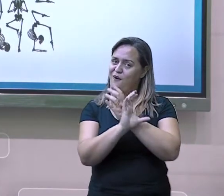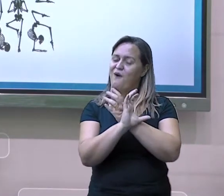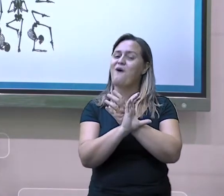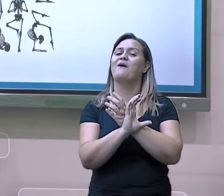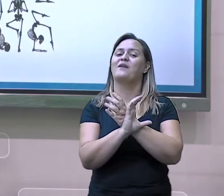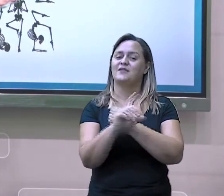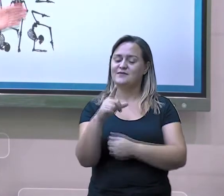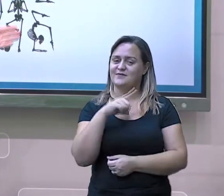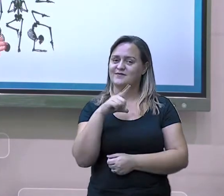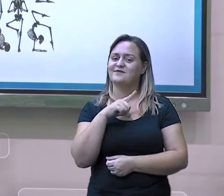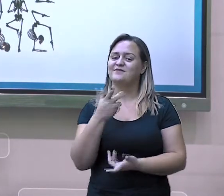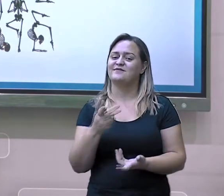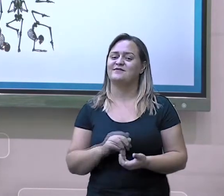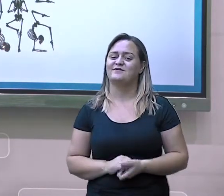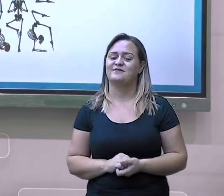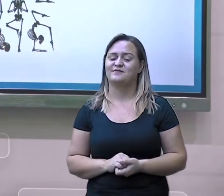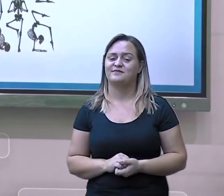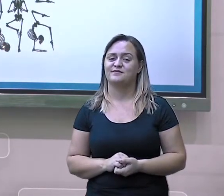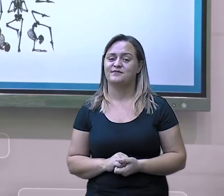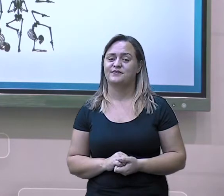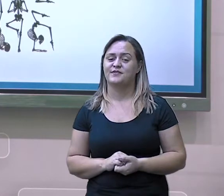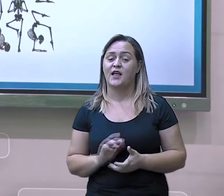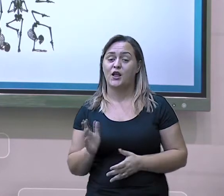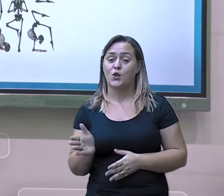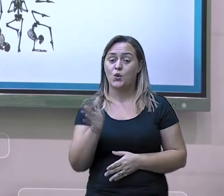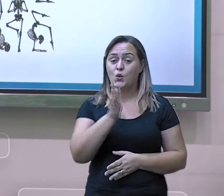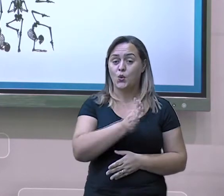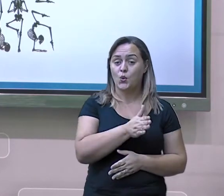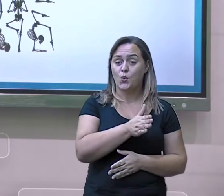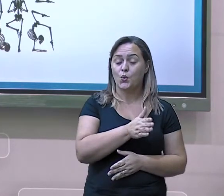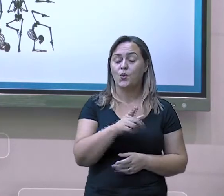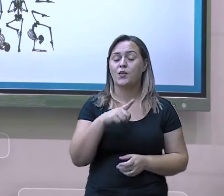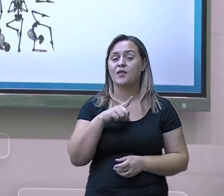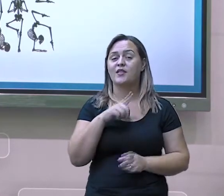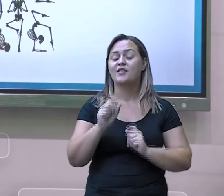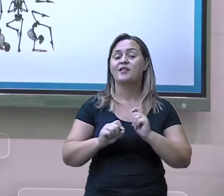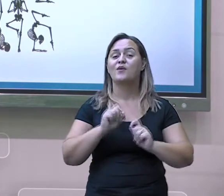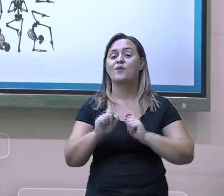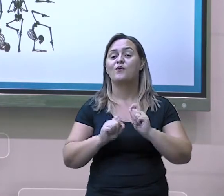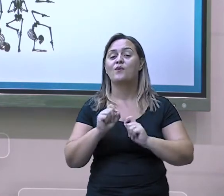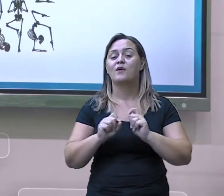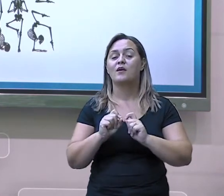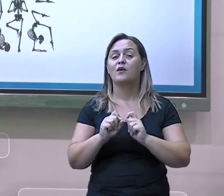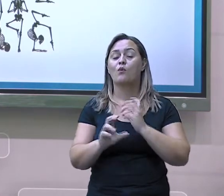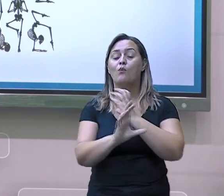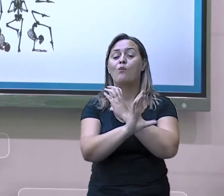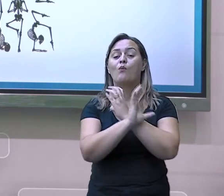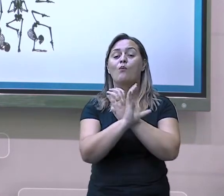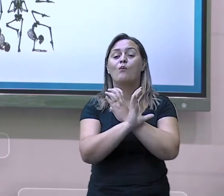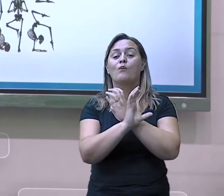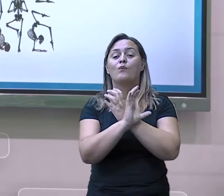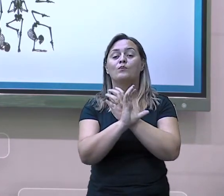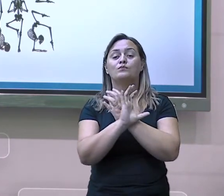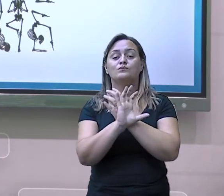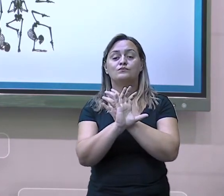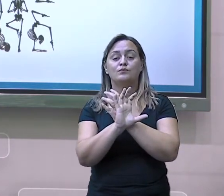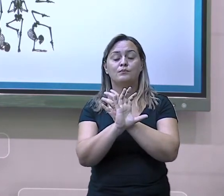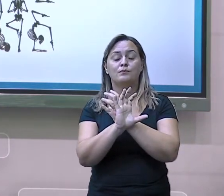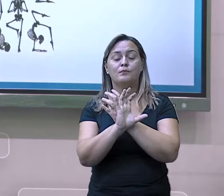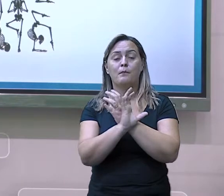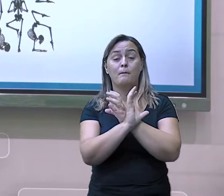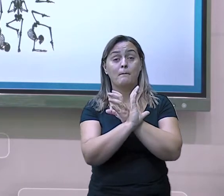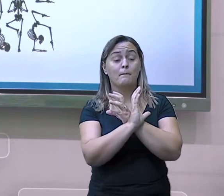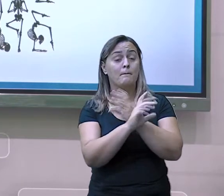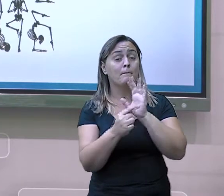E deste lado, a gente tirou a pele aí, a gente tirou os outros sistemas